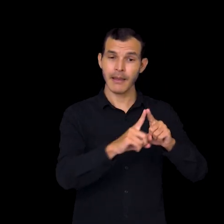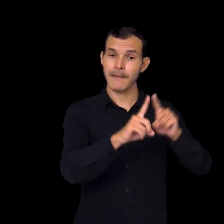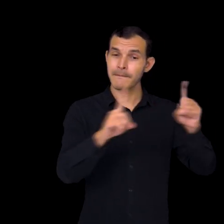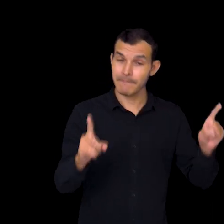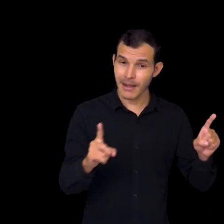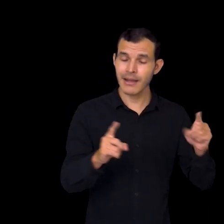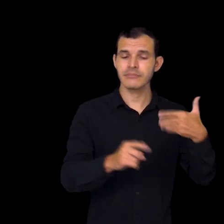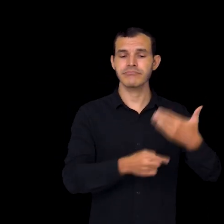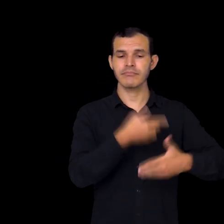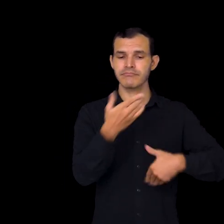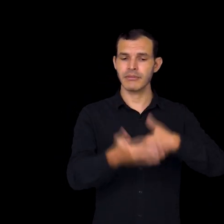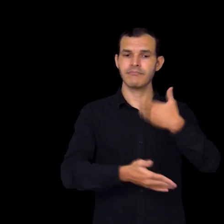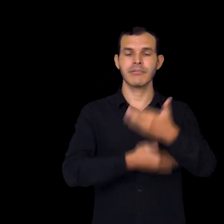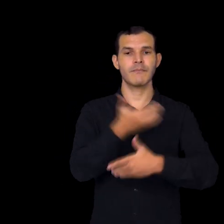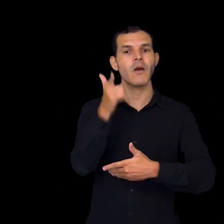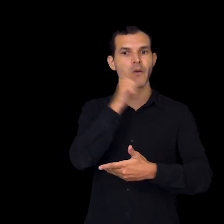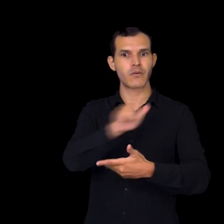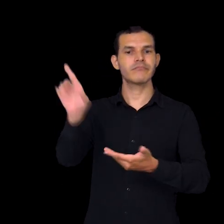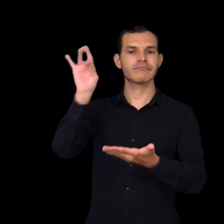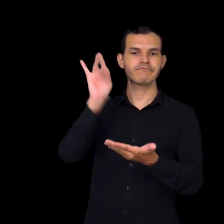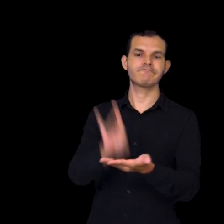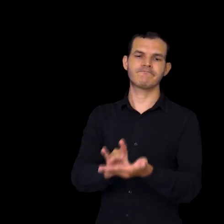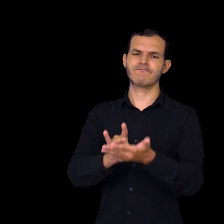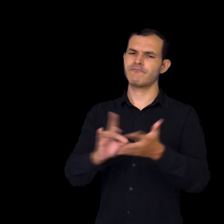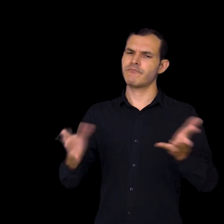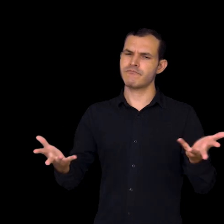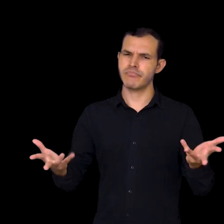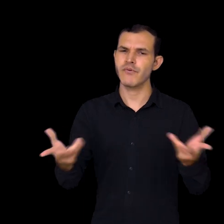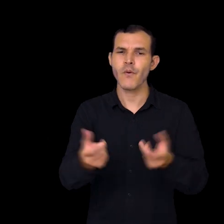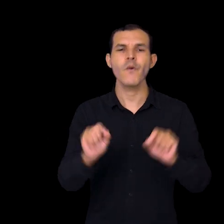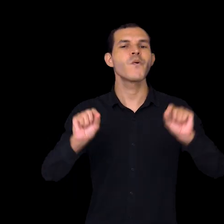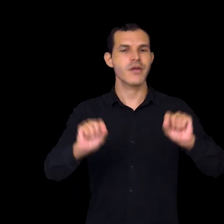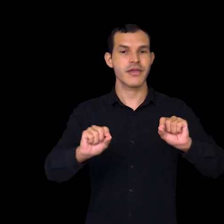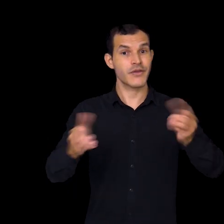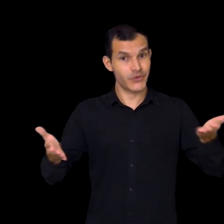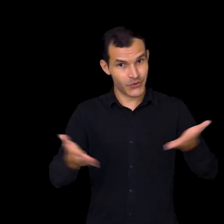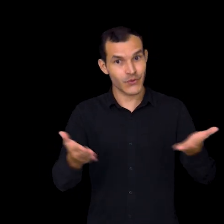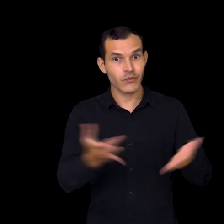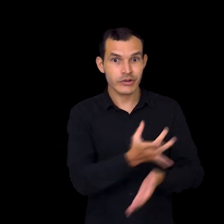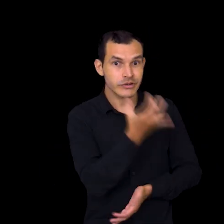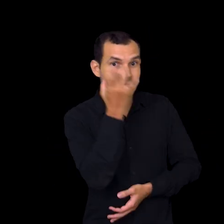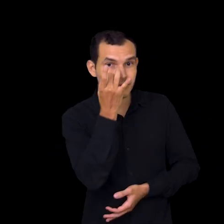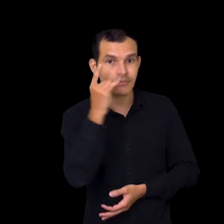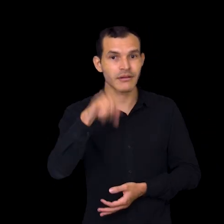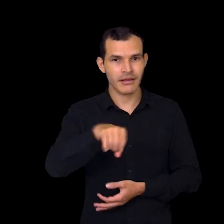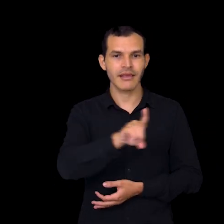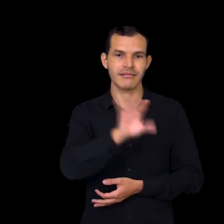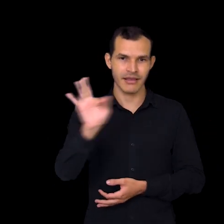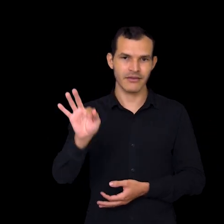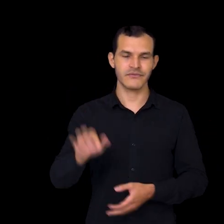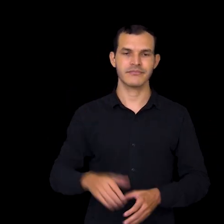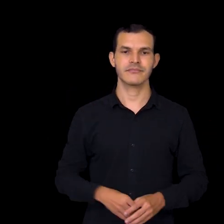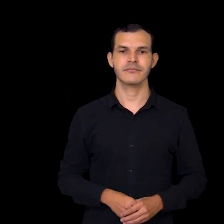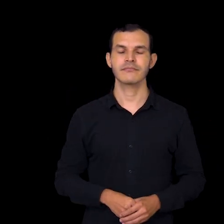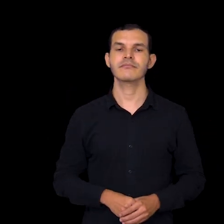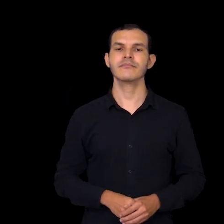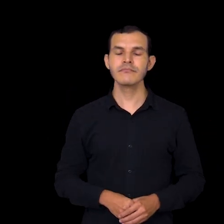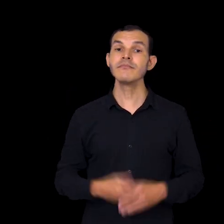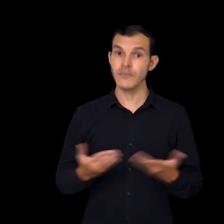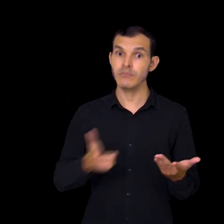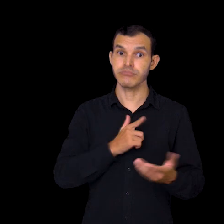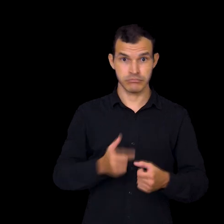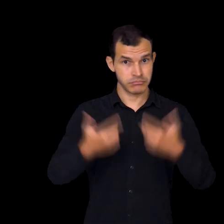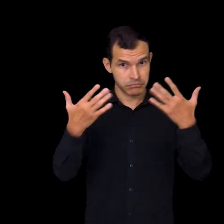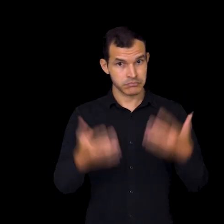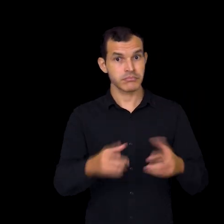ela se converte num grande feito, que é o que a gente vê hoje nesse grande Distrito Federal. E assim, eu falo que Brasília,